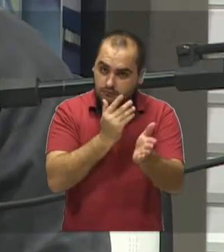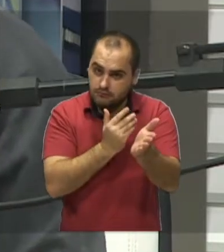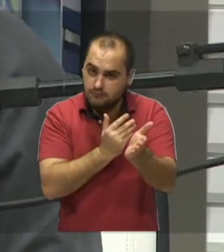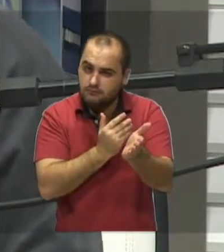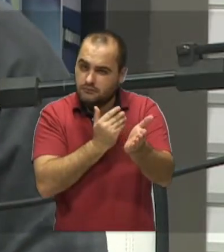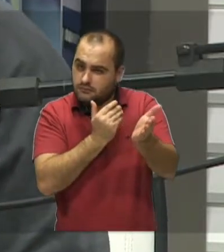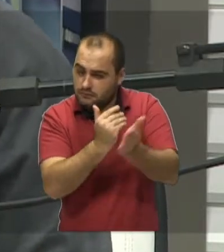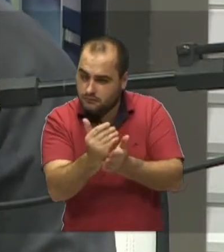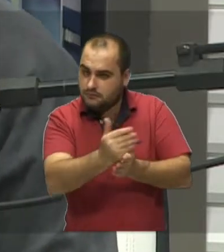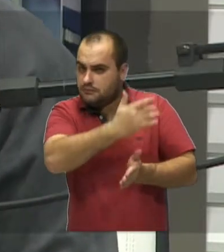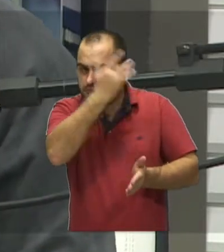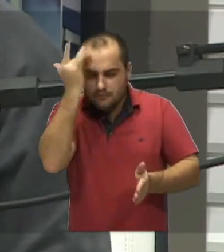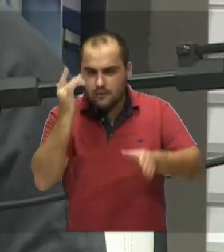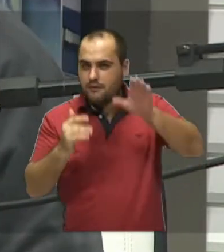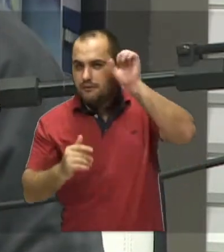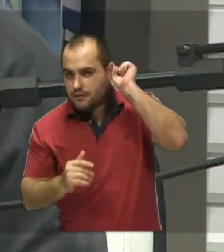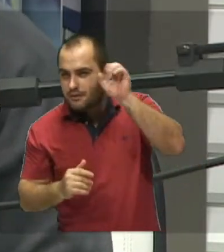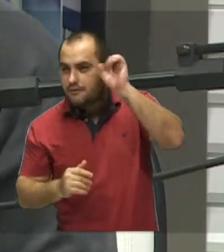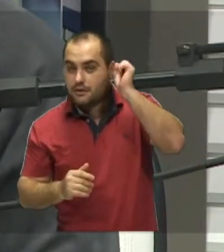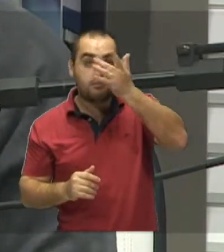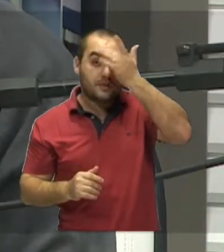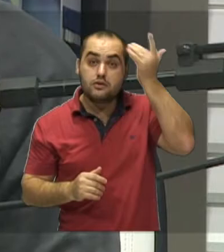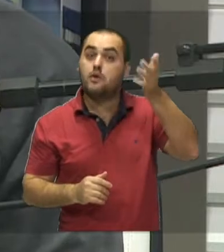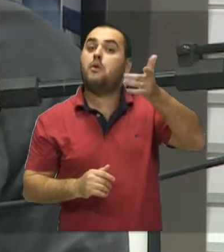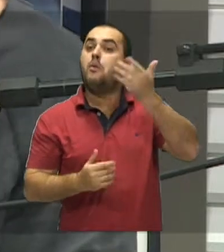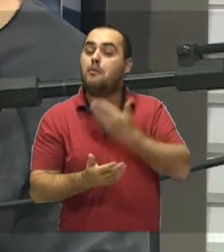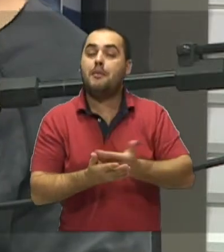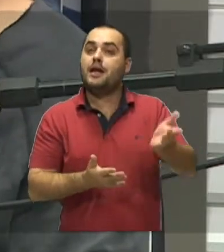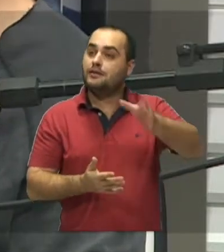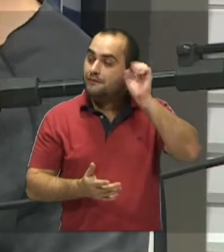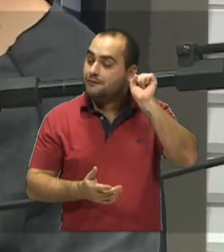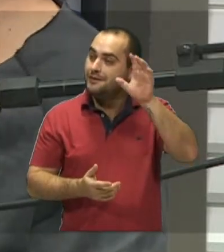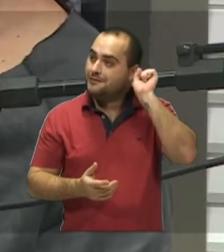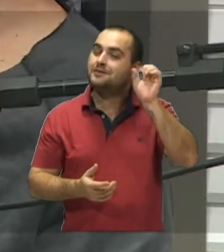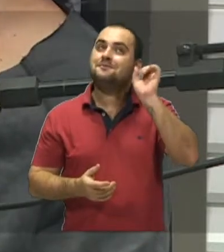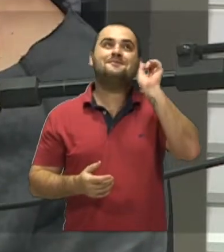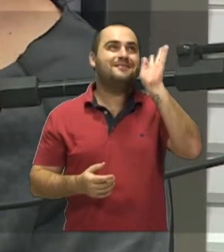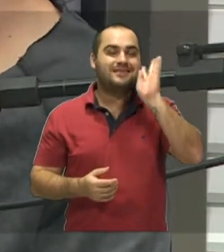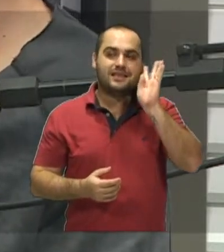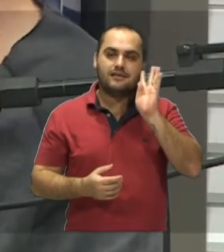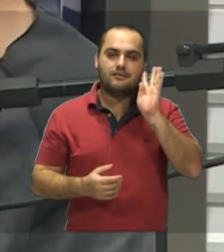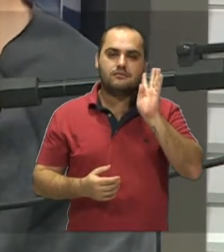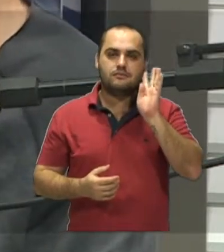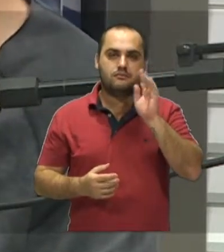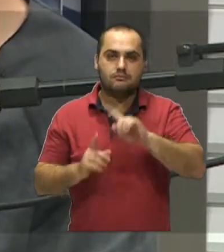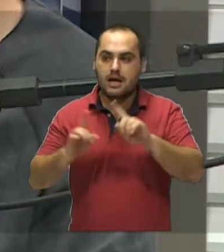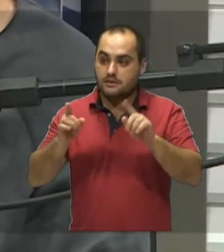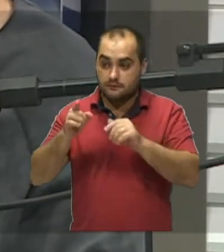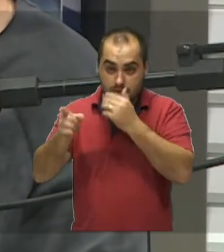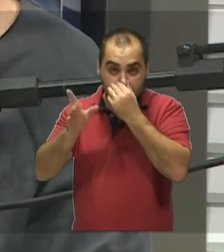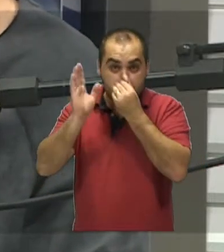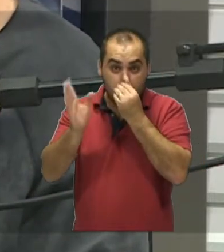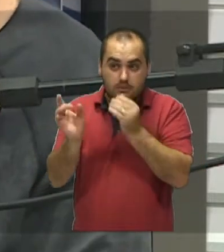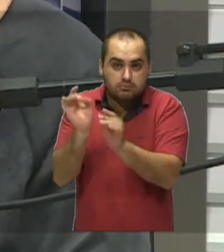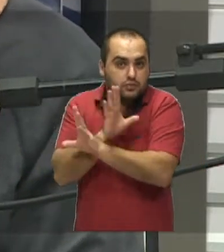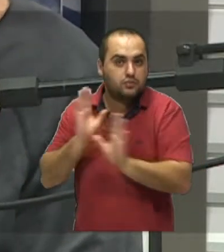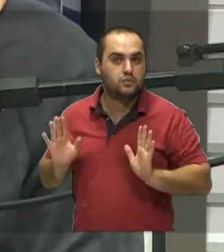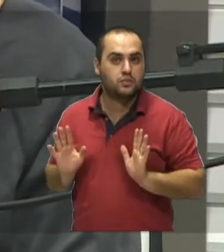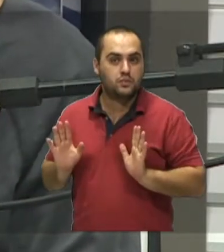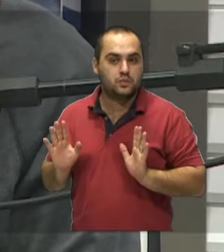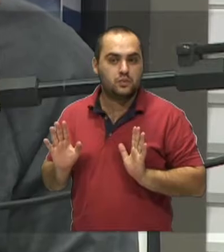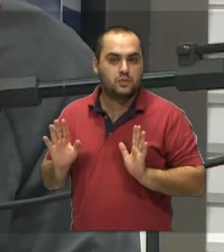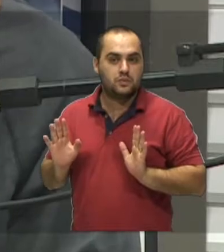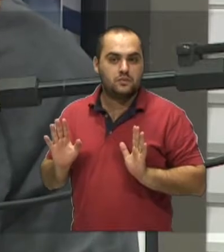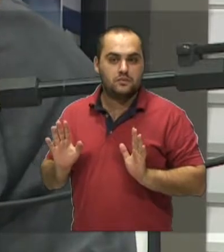vai começar a ouvir, vai começar a tocar e tal, para você já é um trabalho que foi resolvido. Beleza, fechou. Quando o trabalho é lançado,